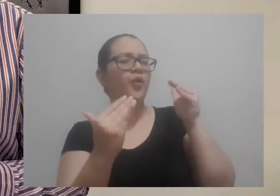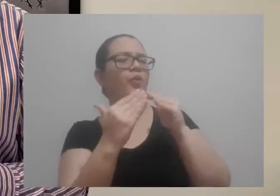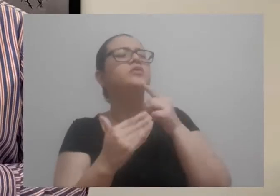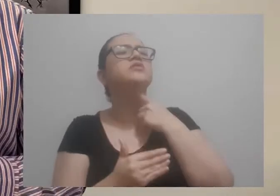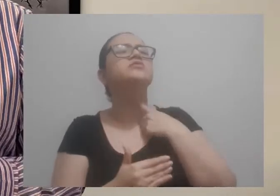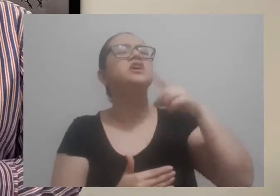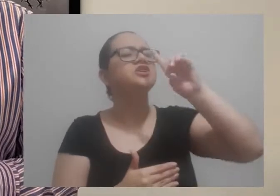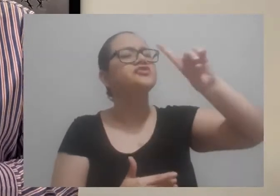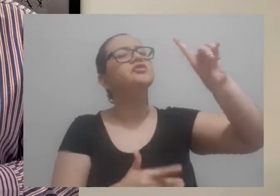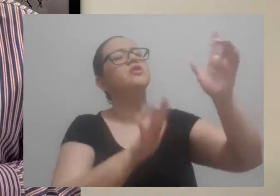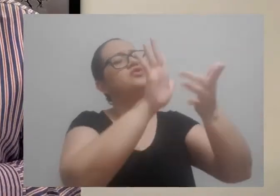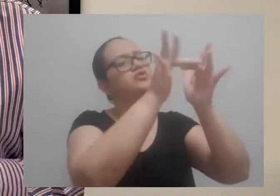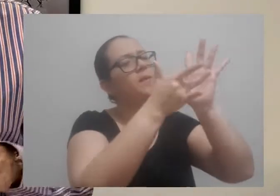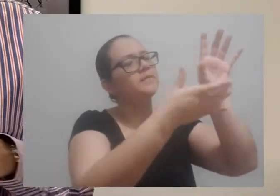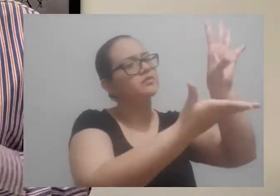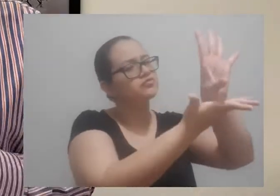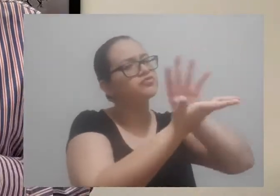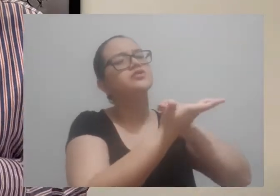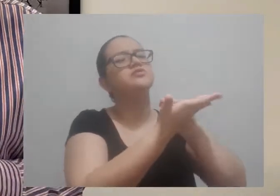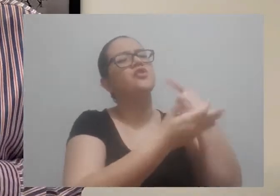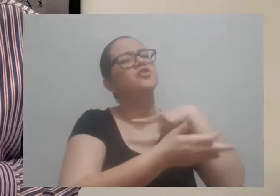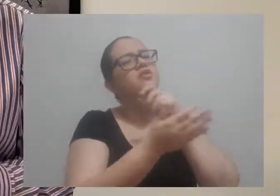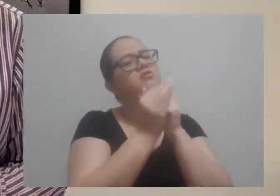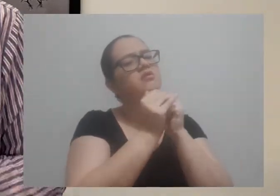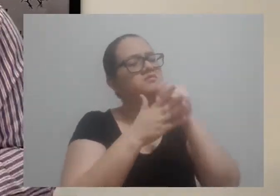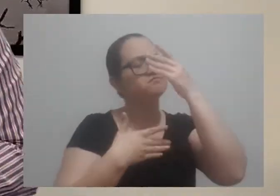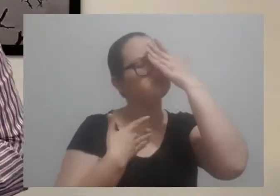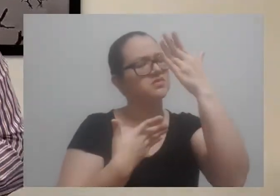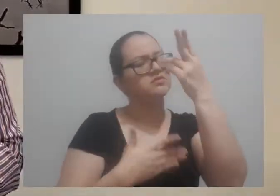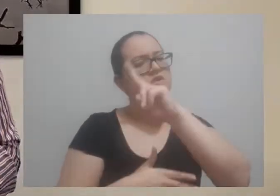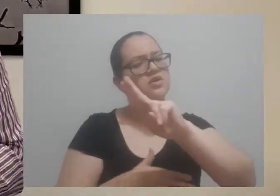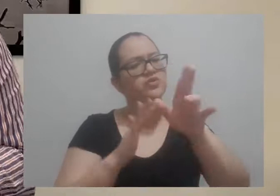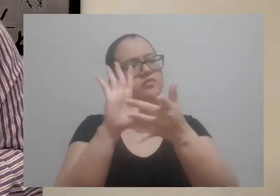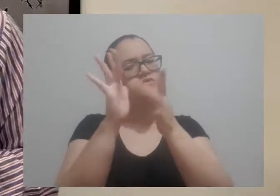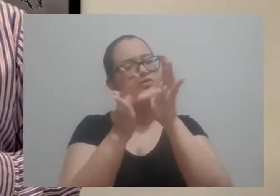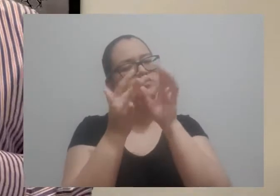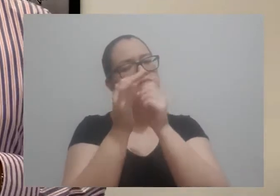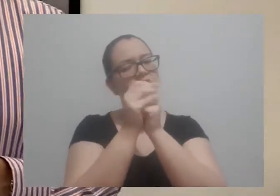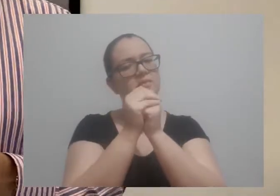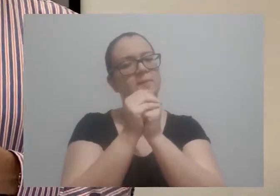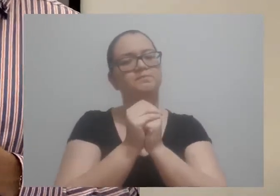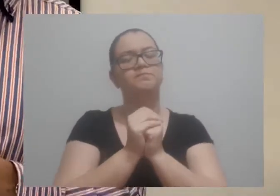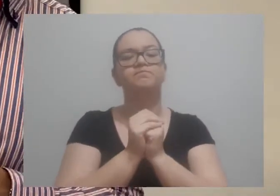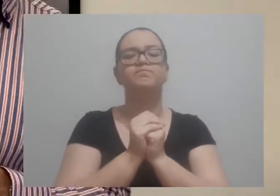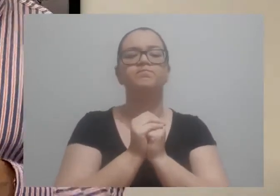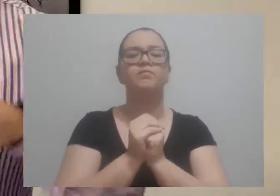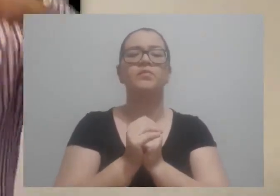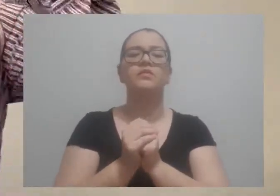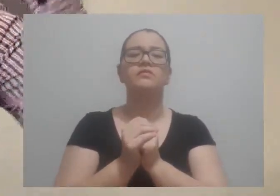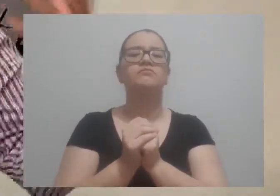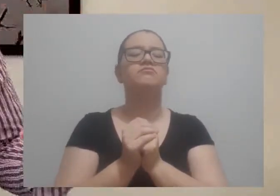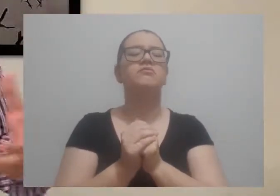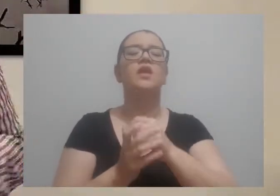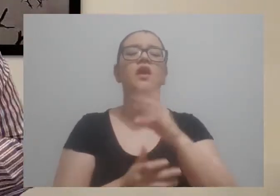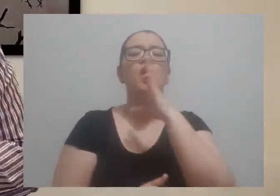Nós oramos, Pai, agradecidos no nome de Jesus. Amém. Que o Teu amor imensurável, que o amor